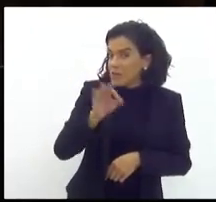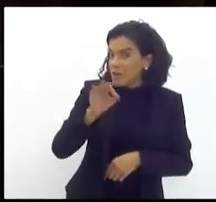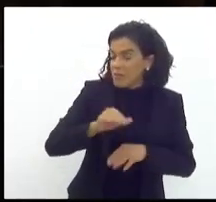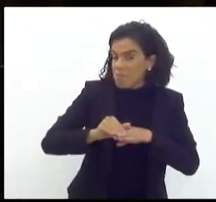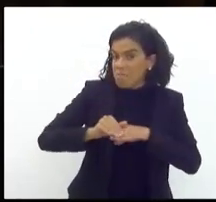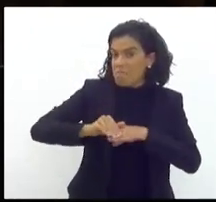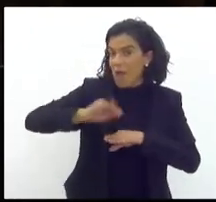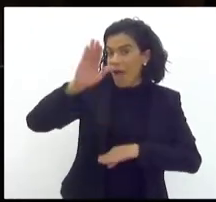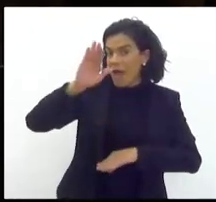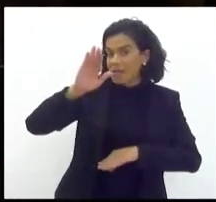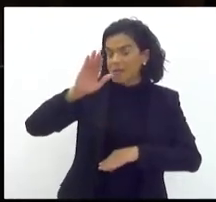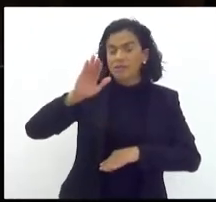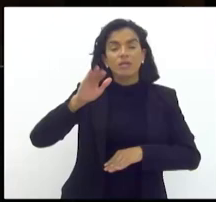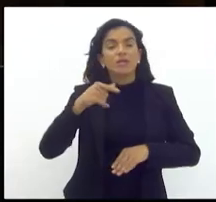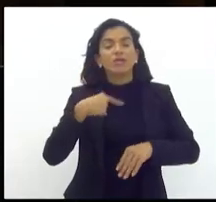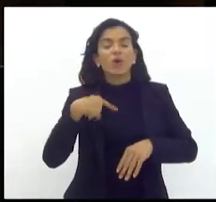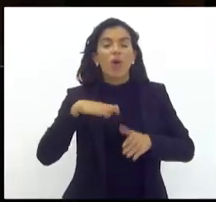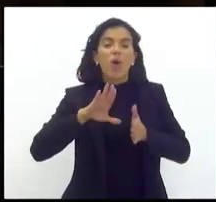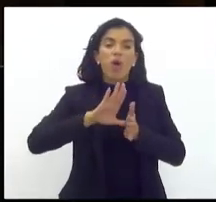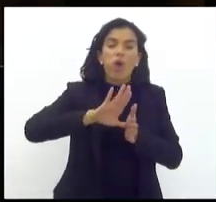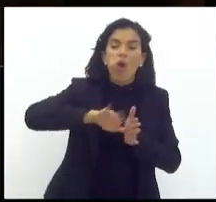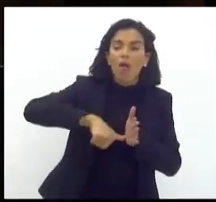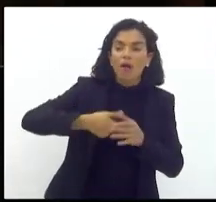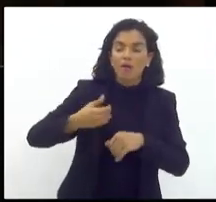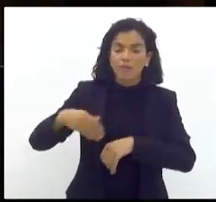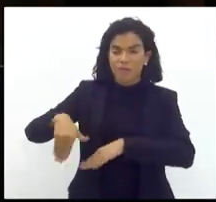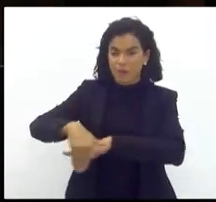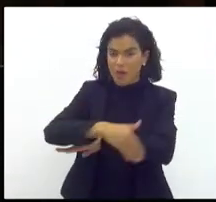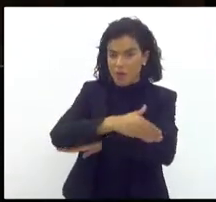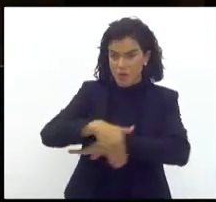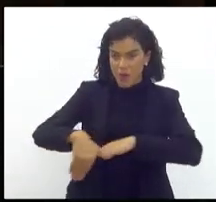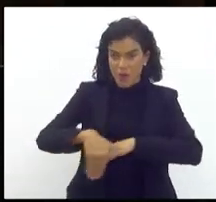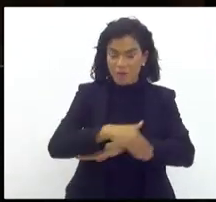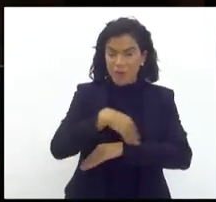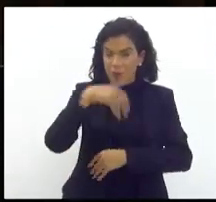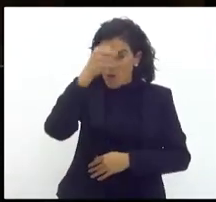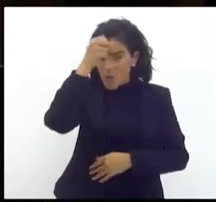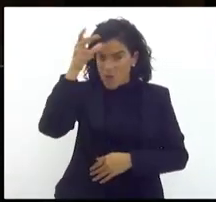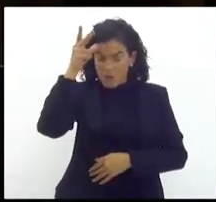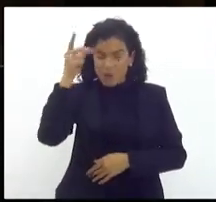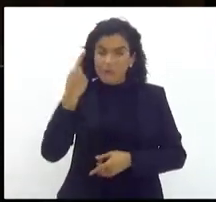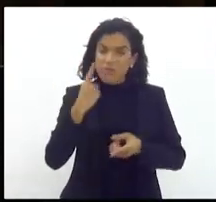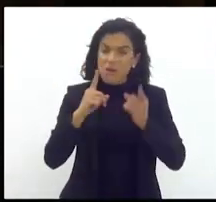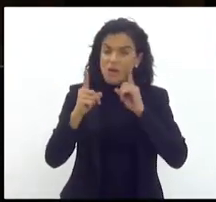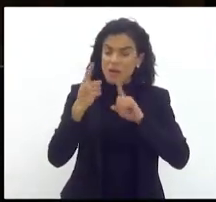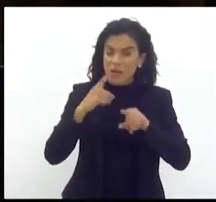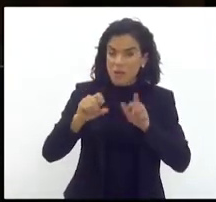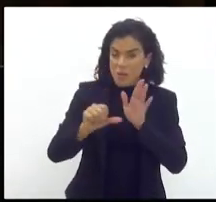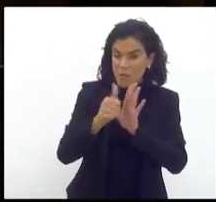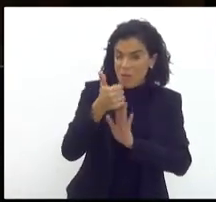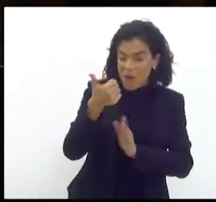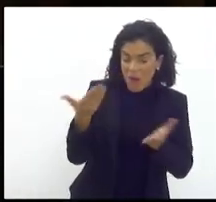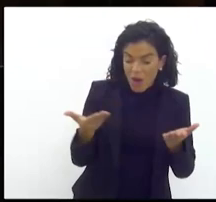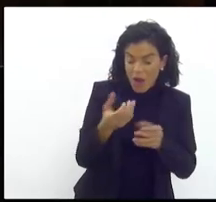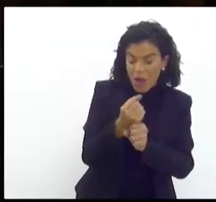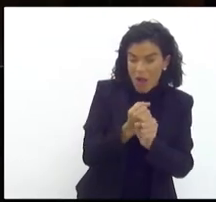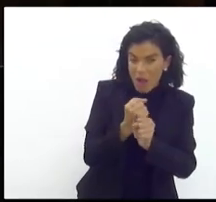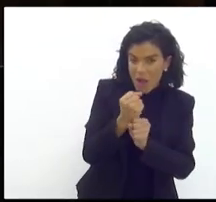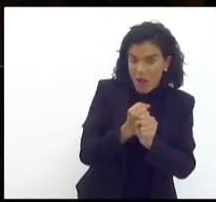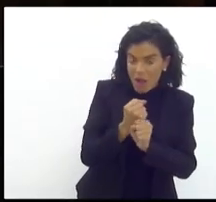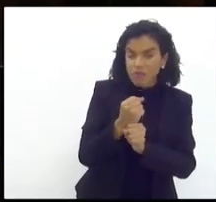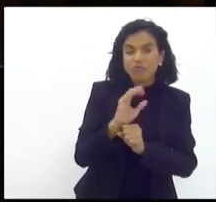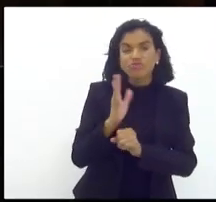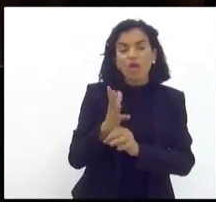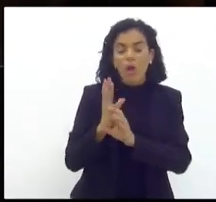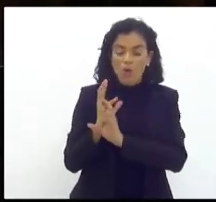em caso de roubo de rua o município de Maricá nesse primeiro ano também registrou um aumento de